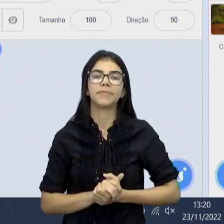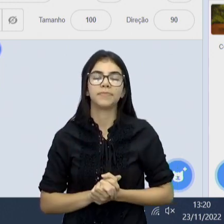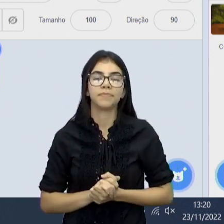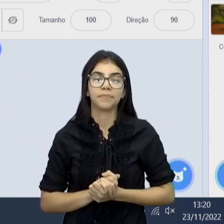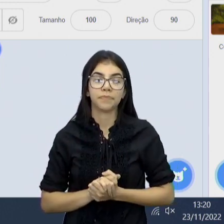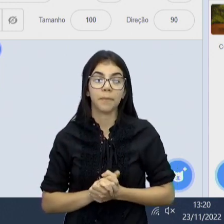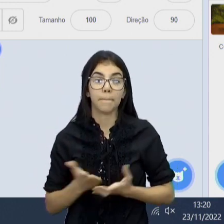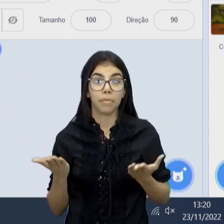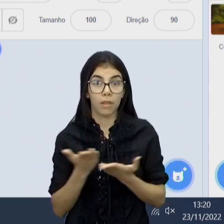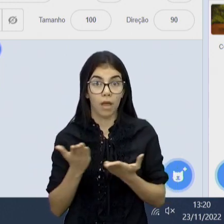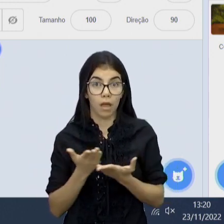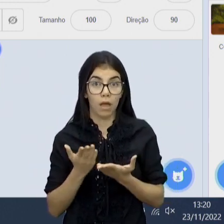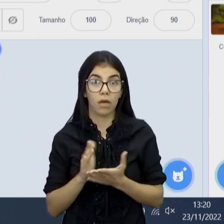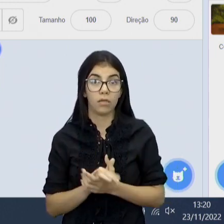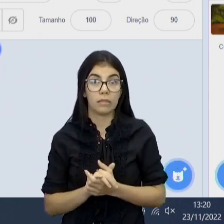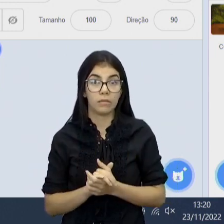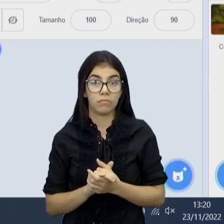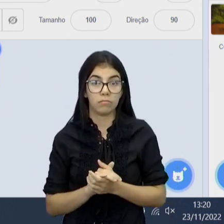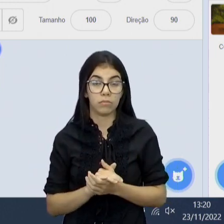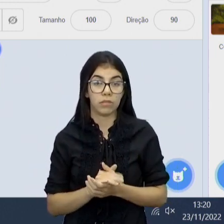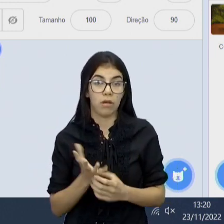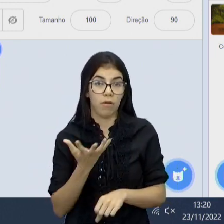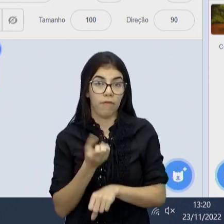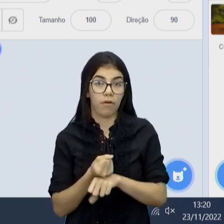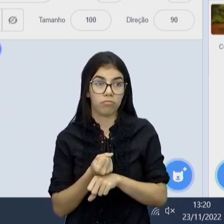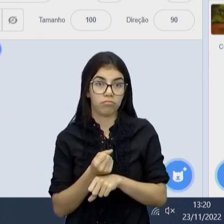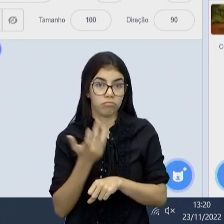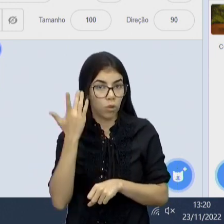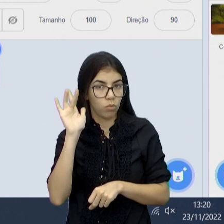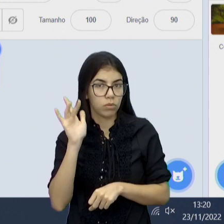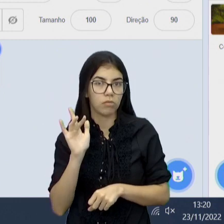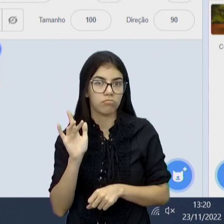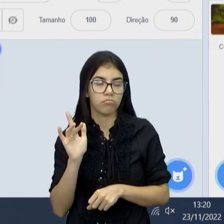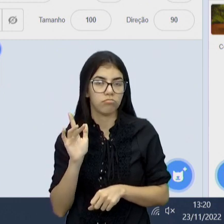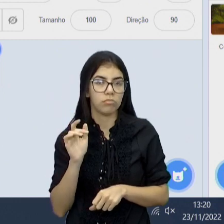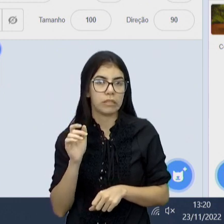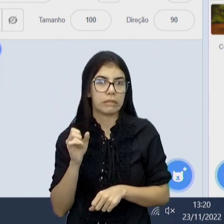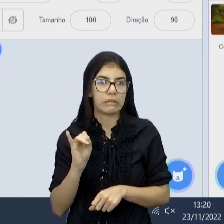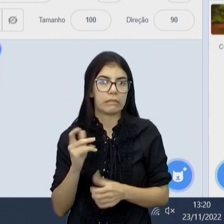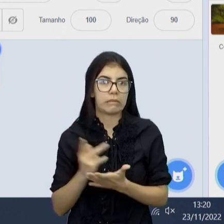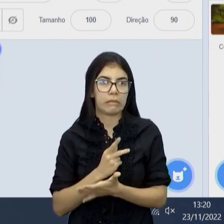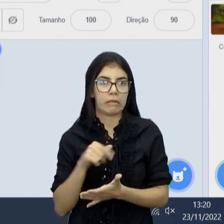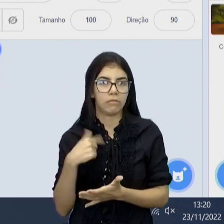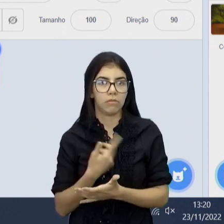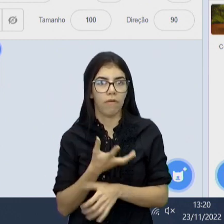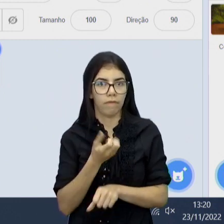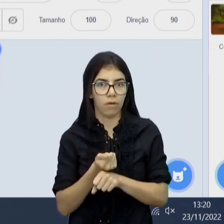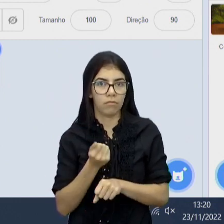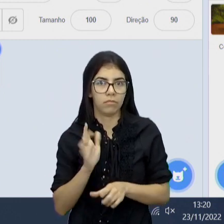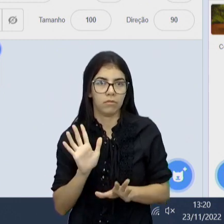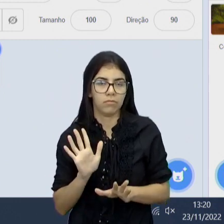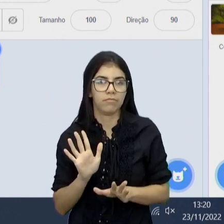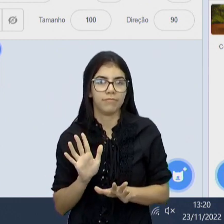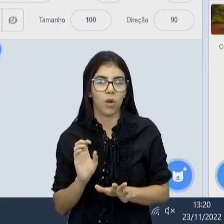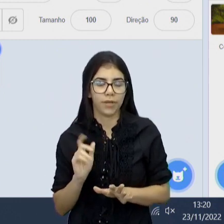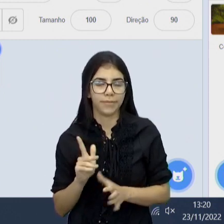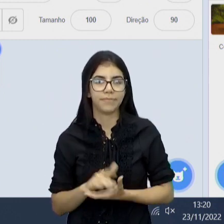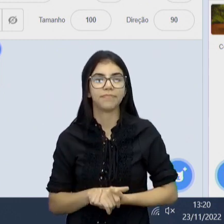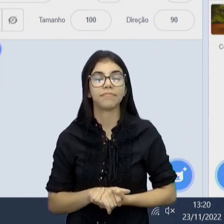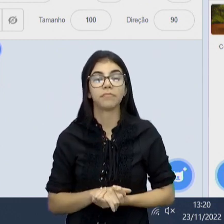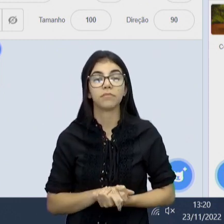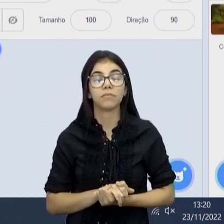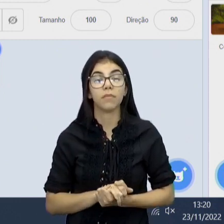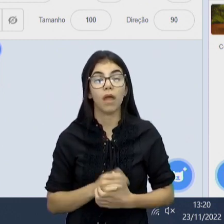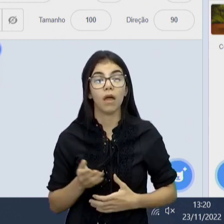Muito bem. Agora, não, se tá salvo, não sei, É. senão a gente salva. Vamos ver se não der, se der pepino, a gente já sabe que tem que salvar, já né? sabe o que fazer, Tá verdade. bom.